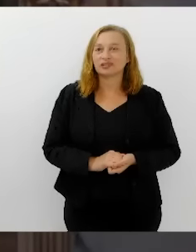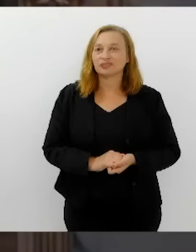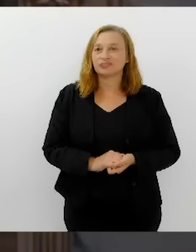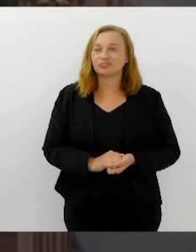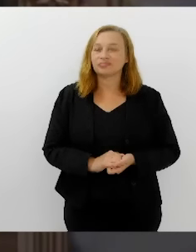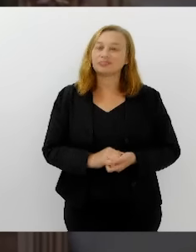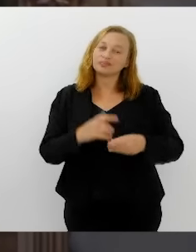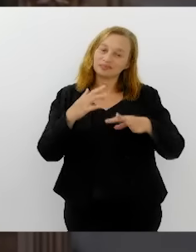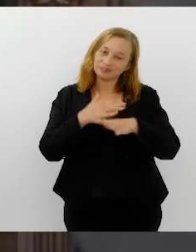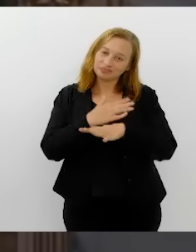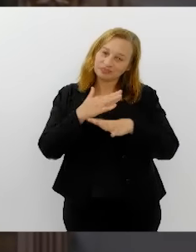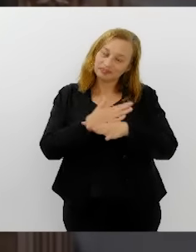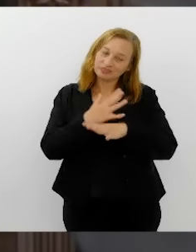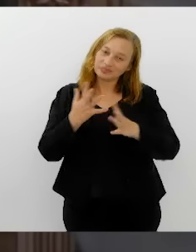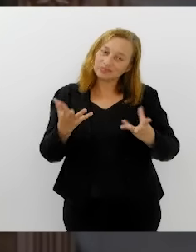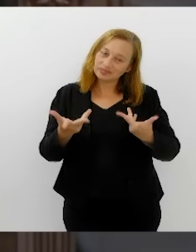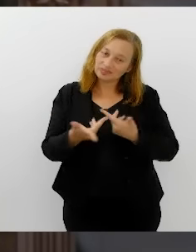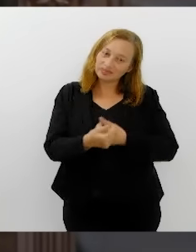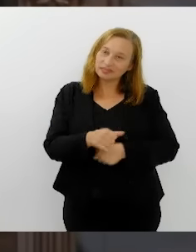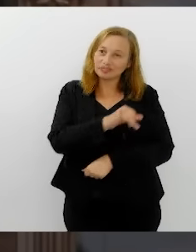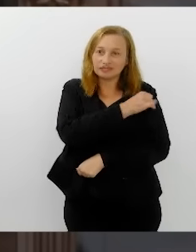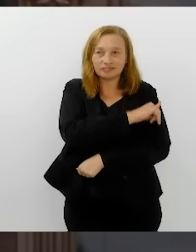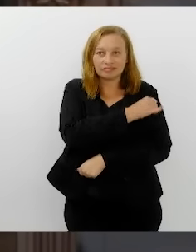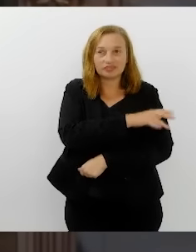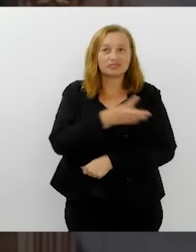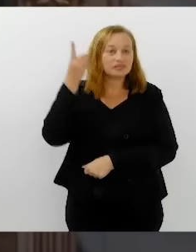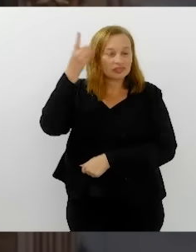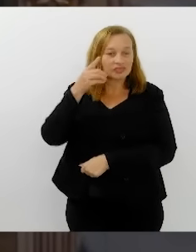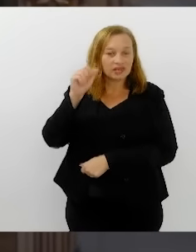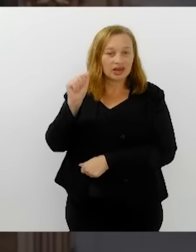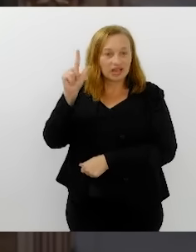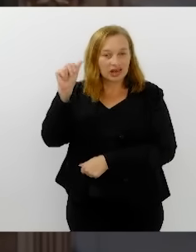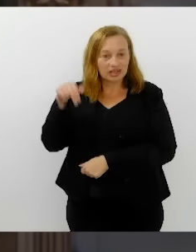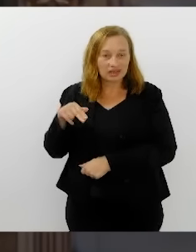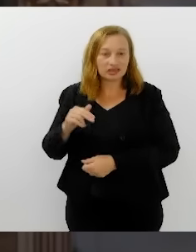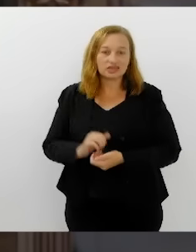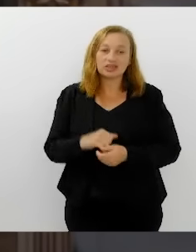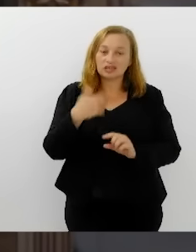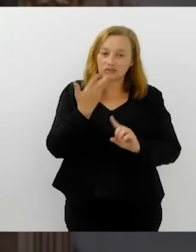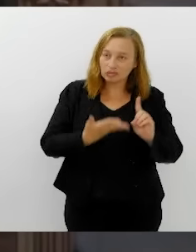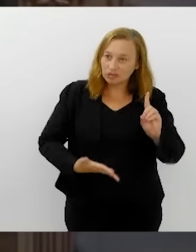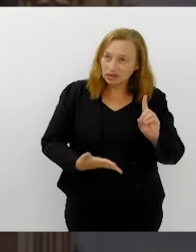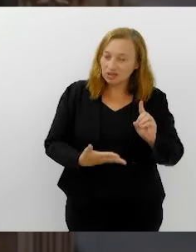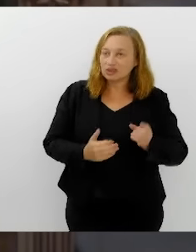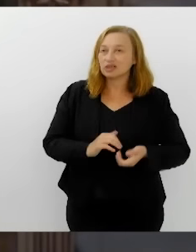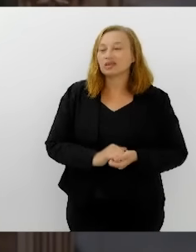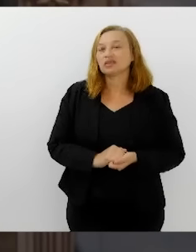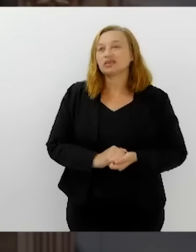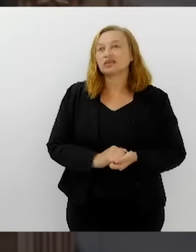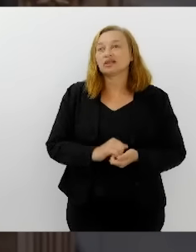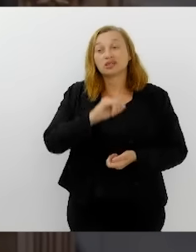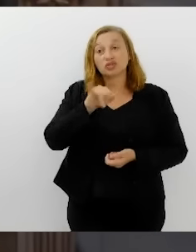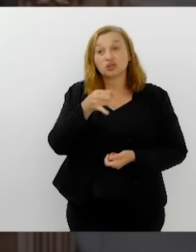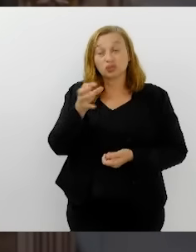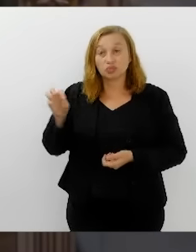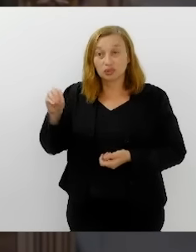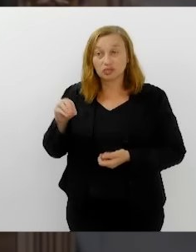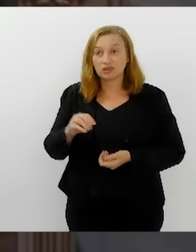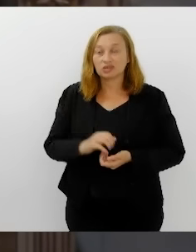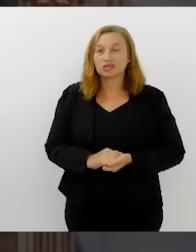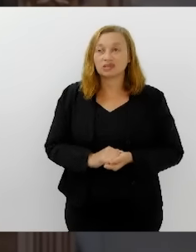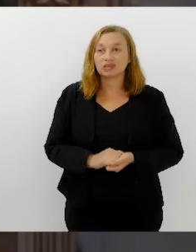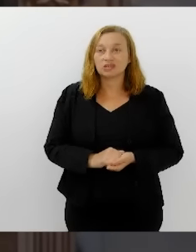cidade maravilhosa, Rio de Janeiro, deputado Alan, esta homenagem prestada a ele, Monsenhor João, tem este